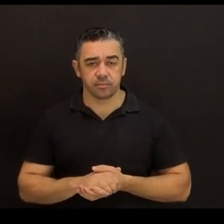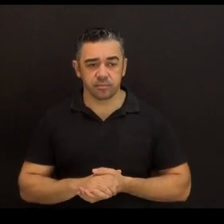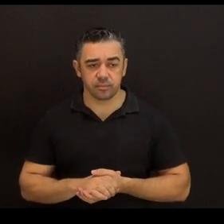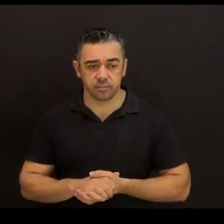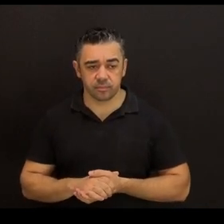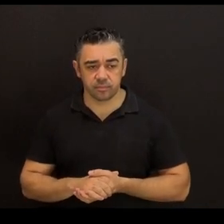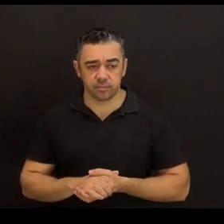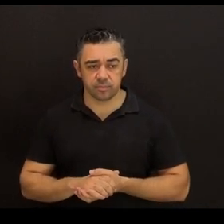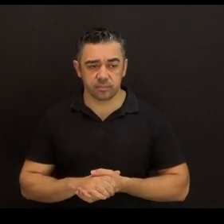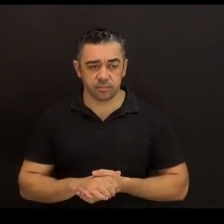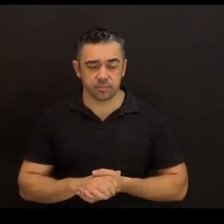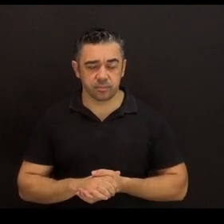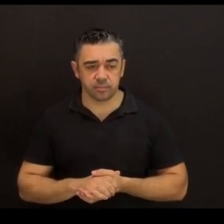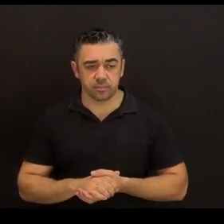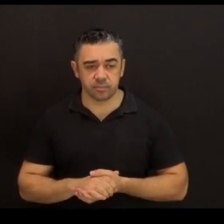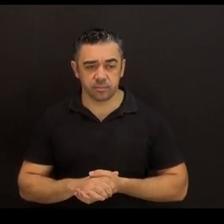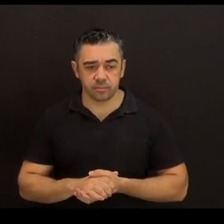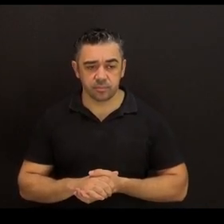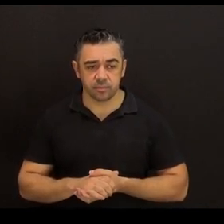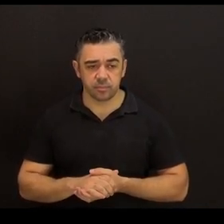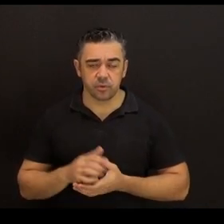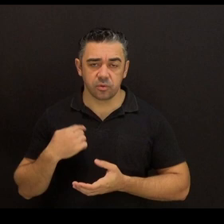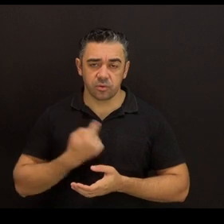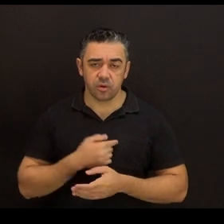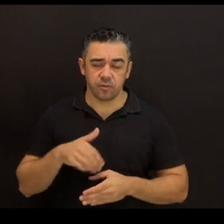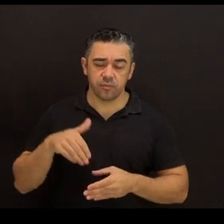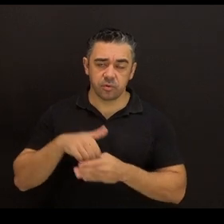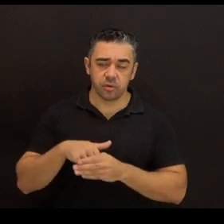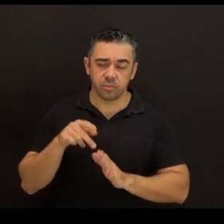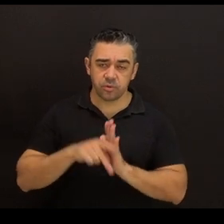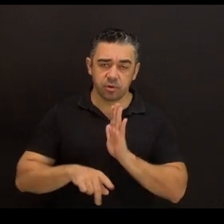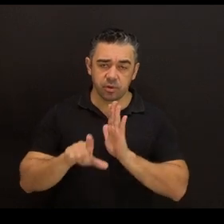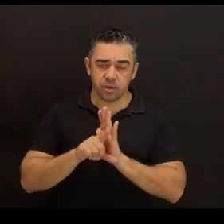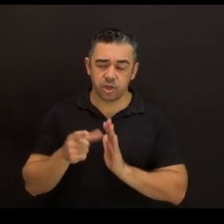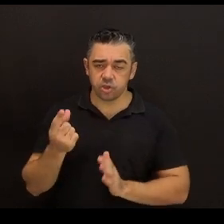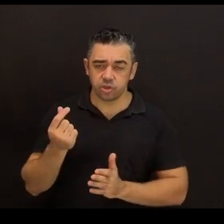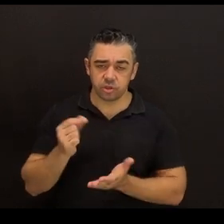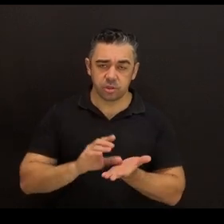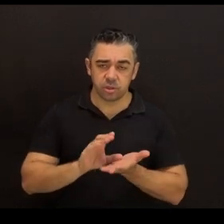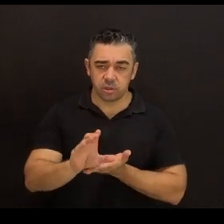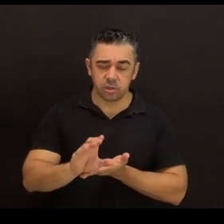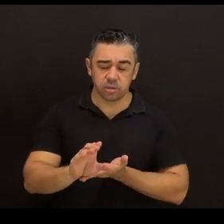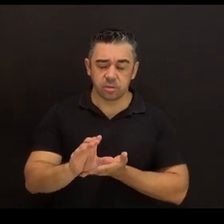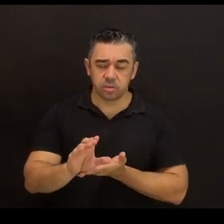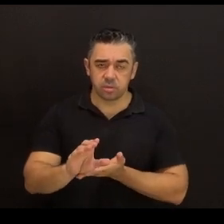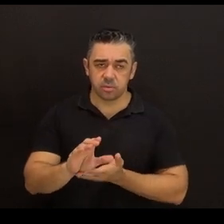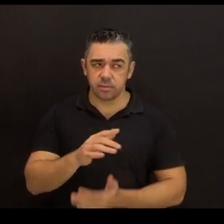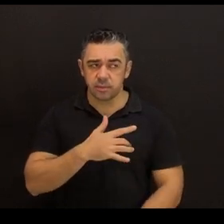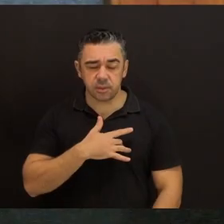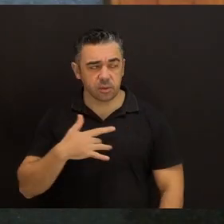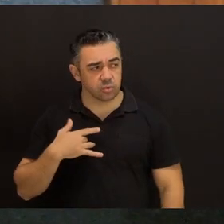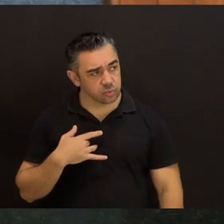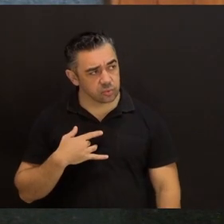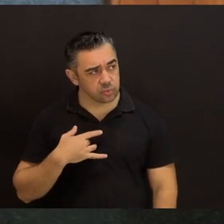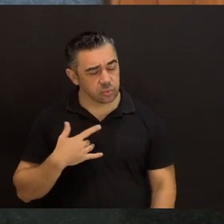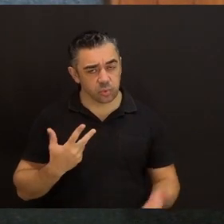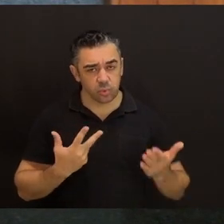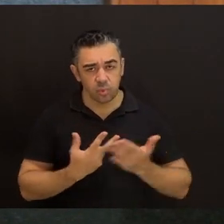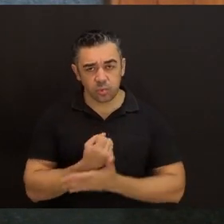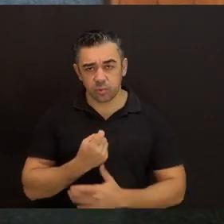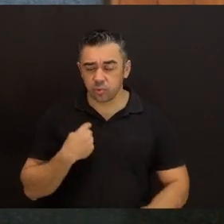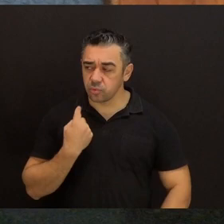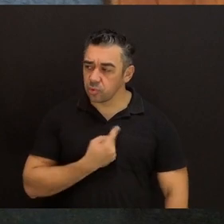E cada vez que nós voltamos um projeto de lei aqui senhores vereadores que manda dinheiro para saúde eu fico pensando será que foi comprado com o nosso dinheiro